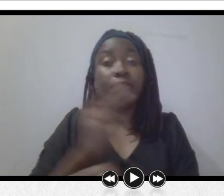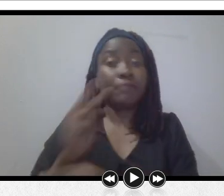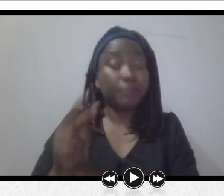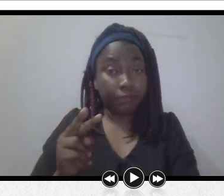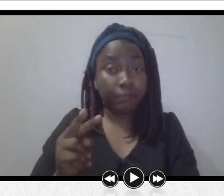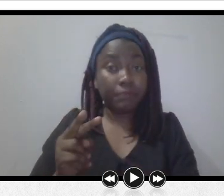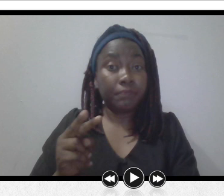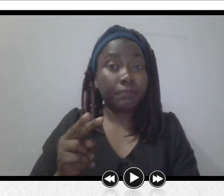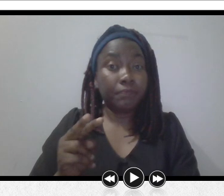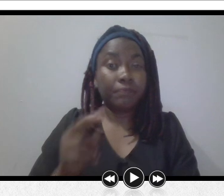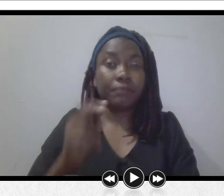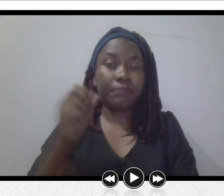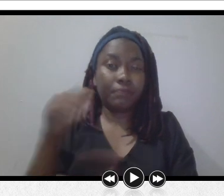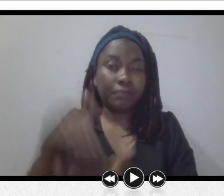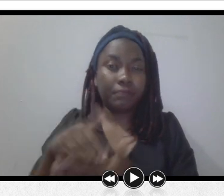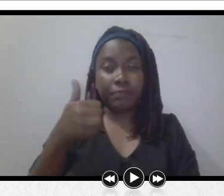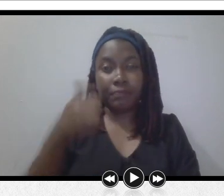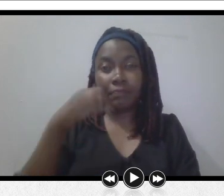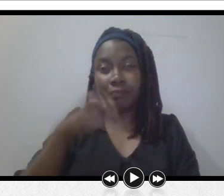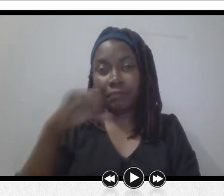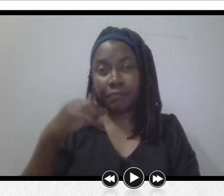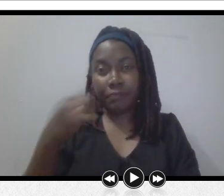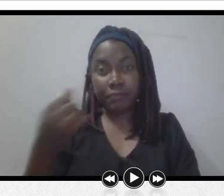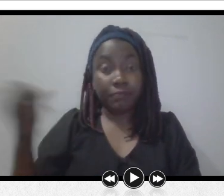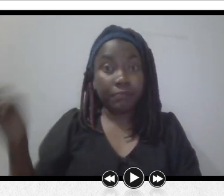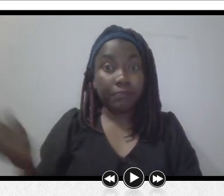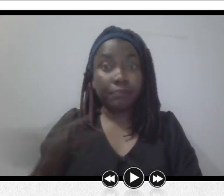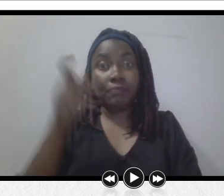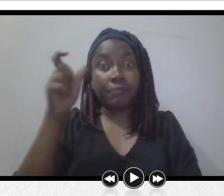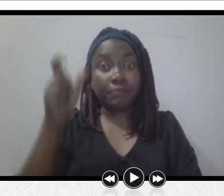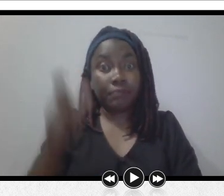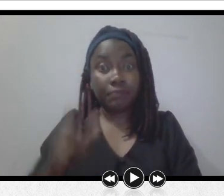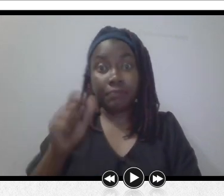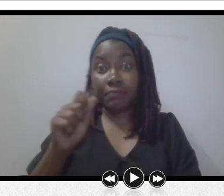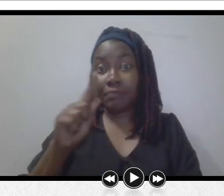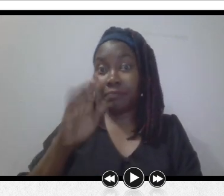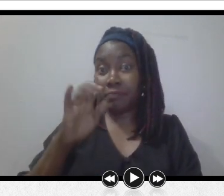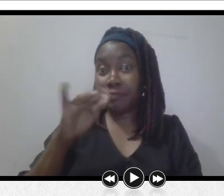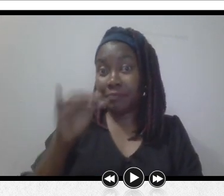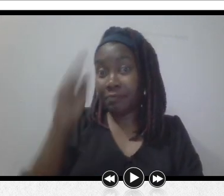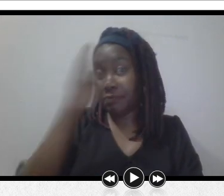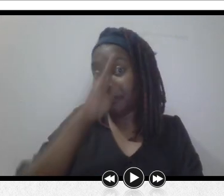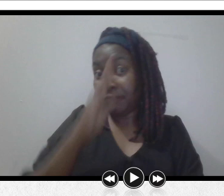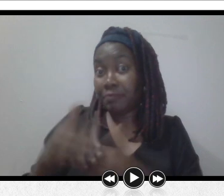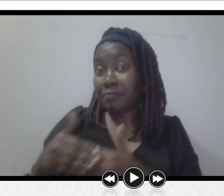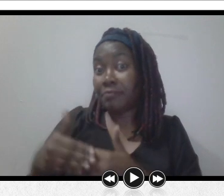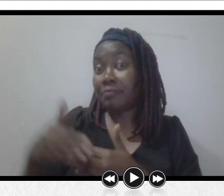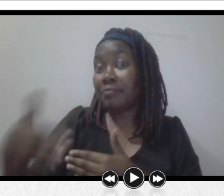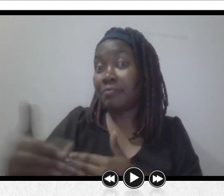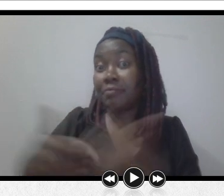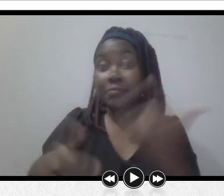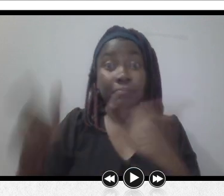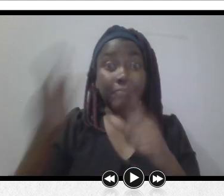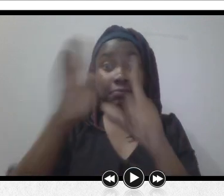serviços. Então, em 1996, nós inauguramos esse modelo de agencificação no Brasil e, a partir de então,